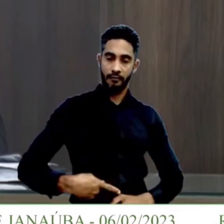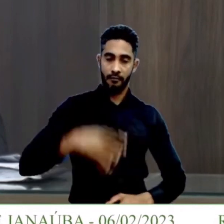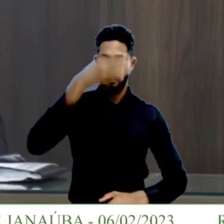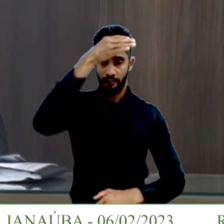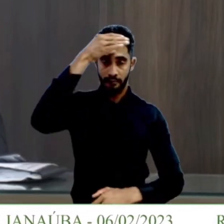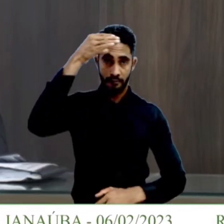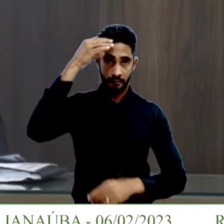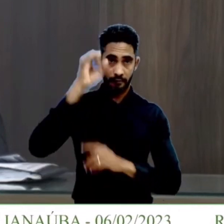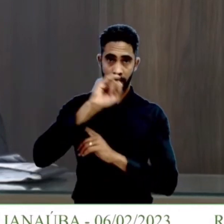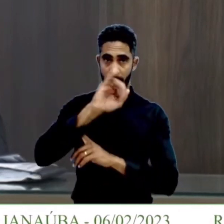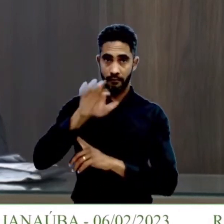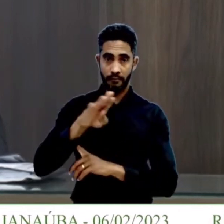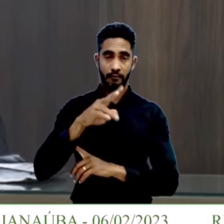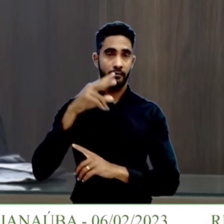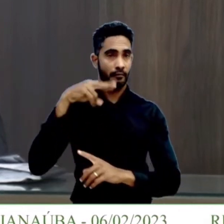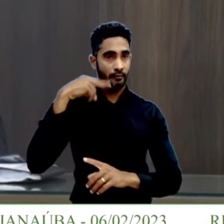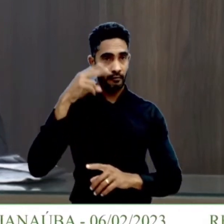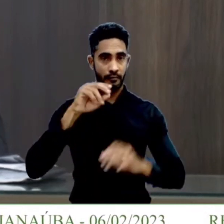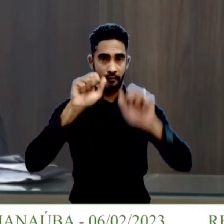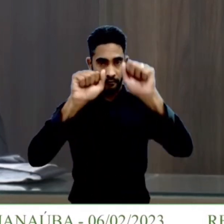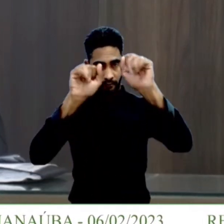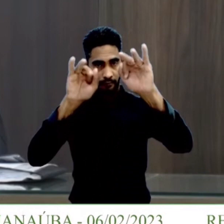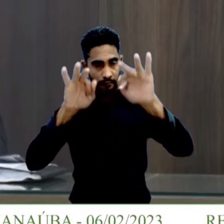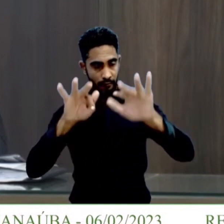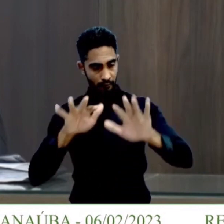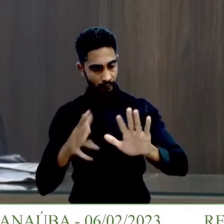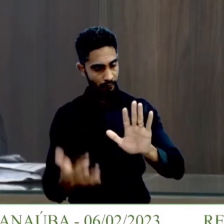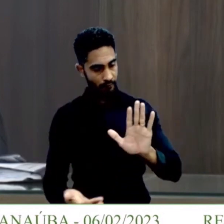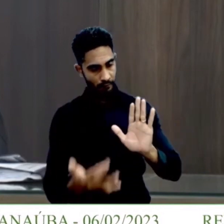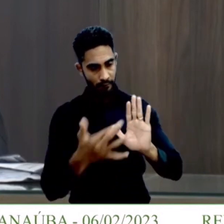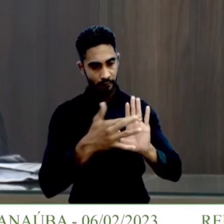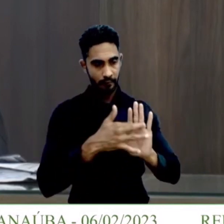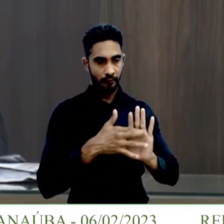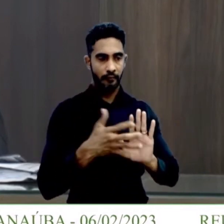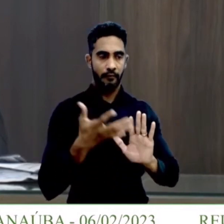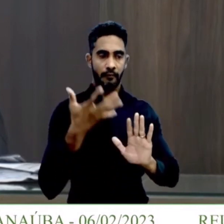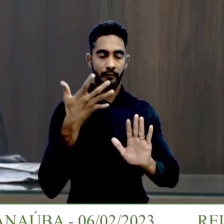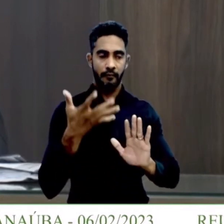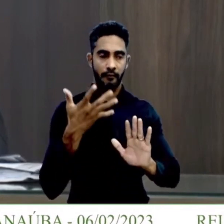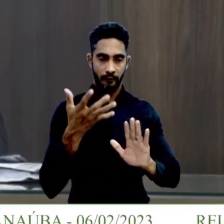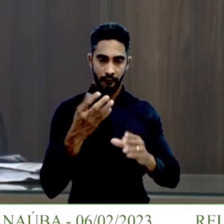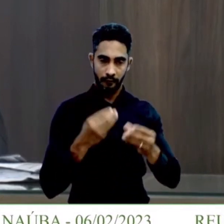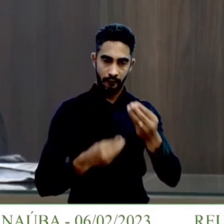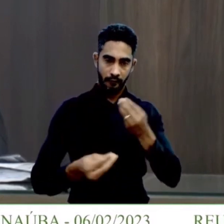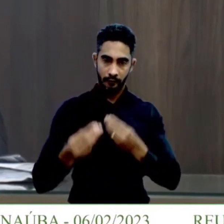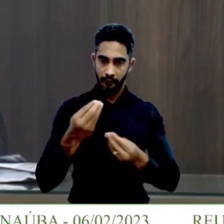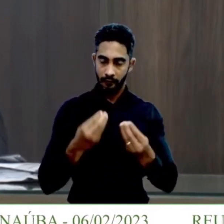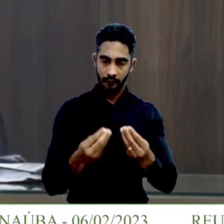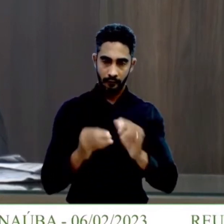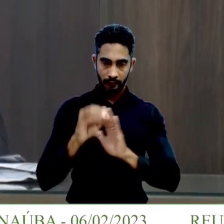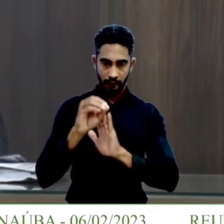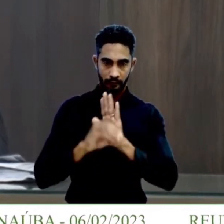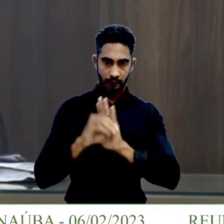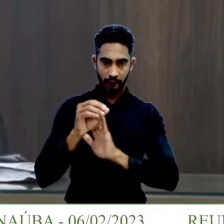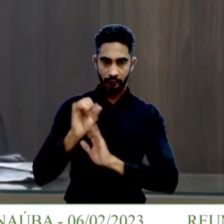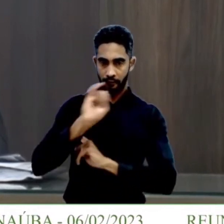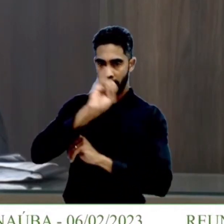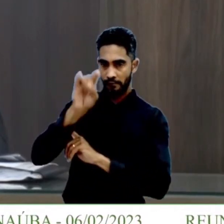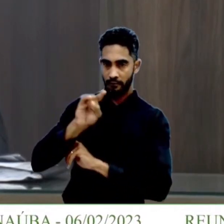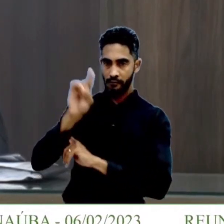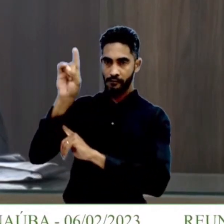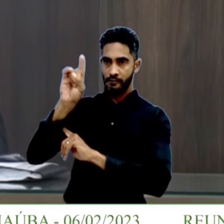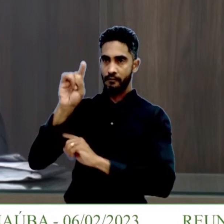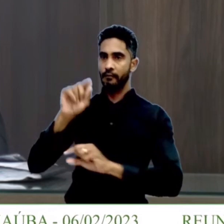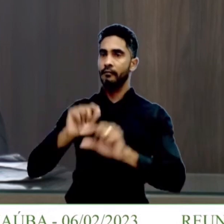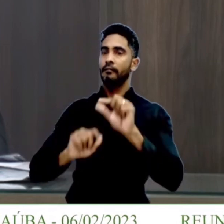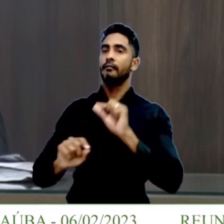de Janaúba. O vereador que este subscreve vem na forma regimental requerer que seja encaminhado o ofício ao senhor José Aparecido